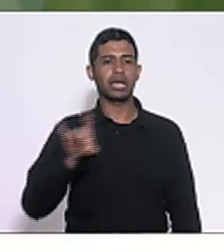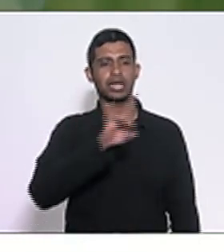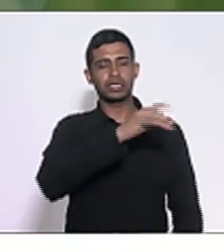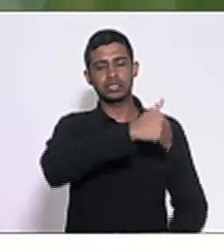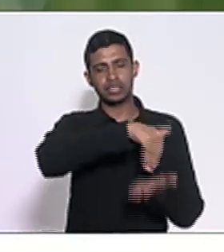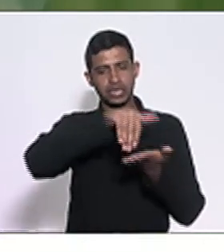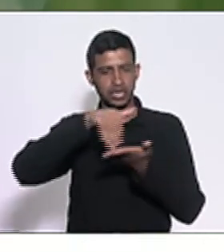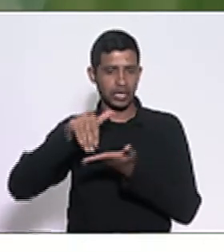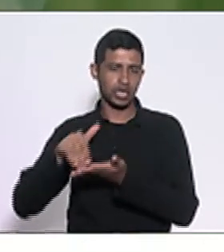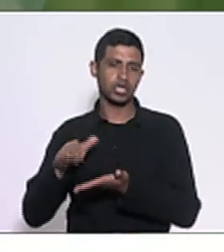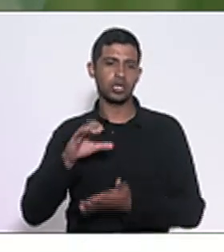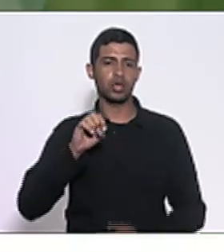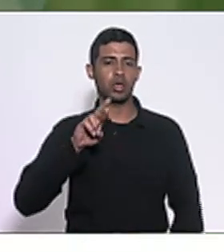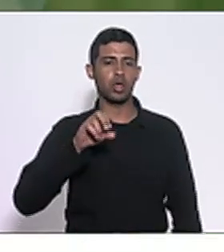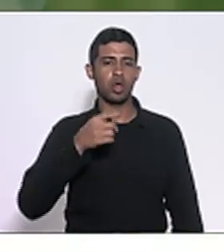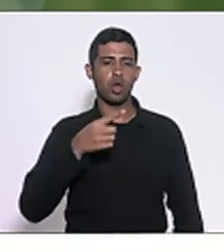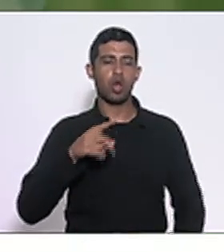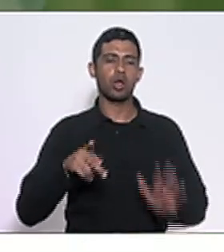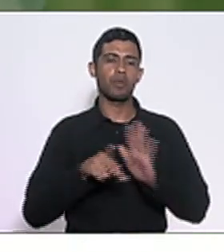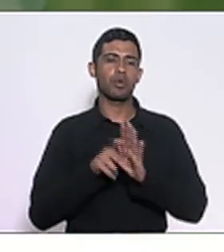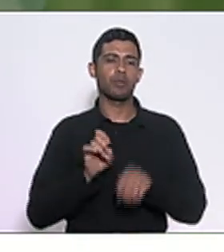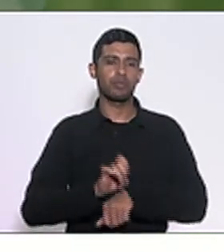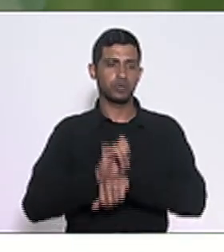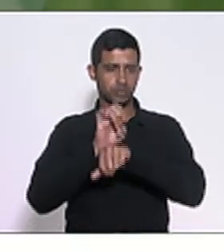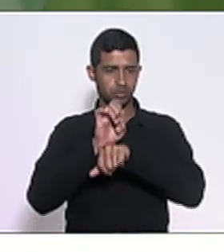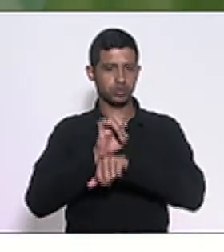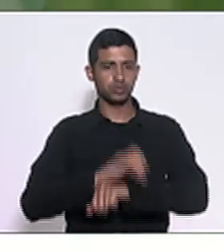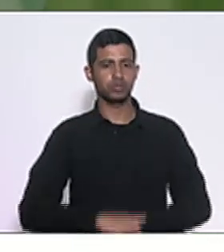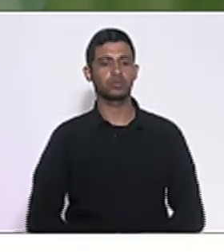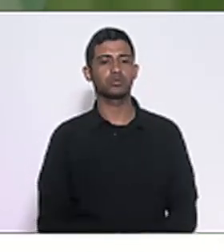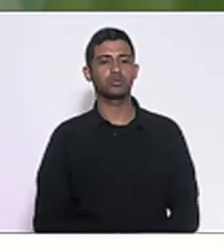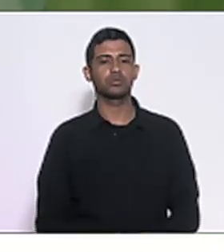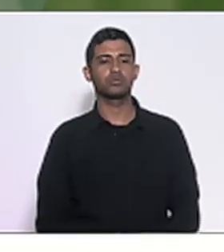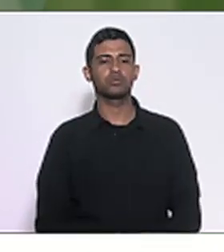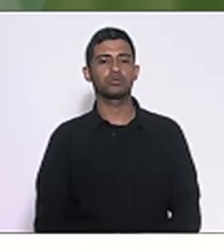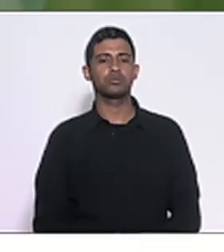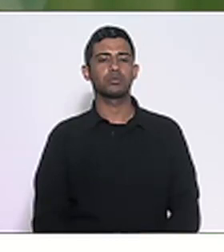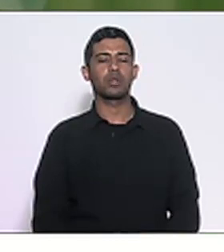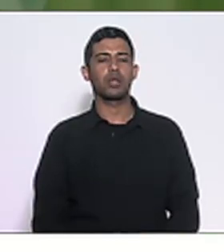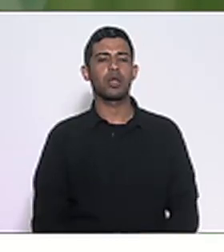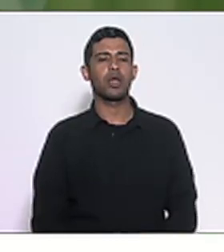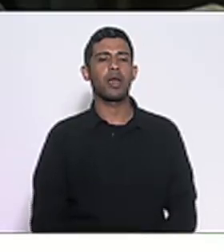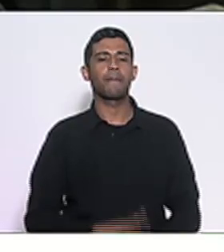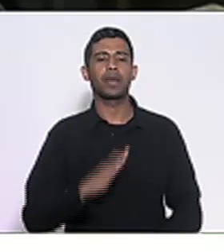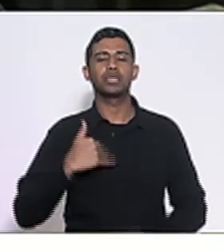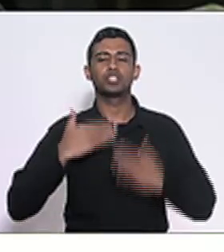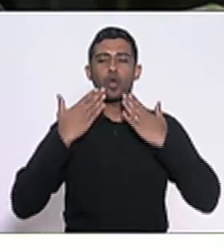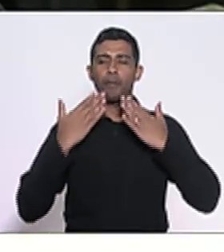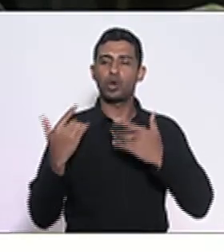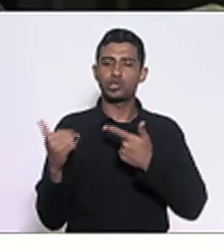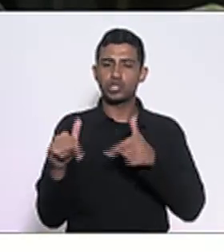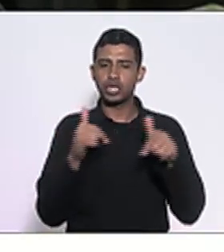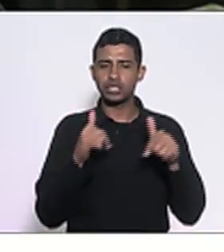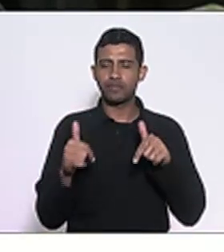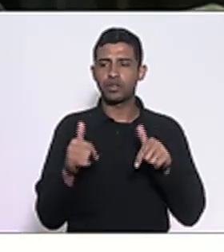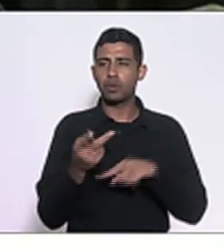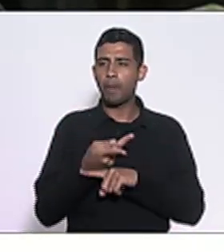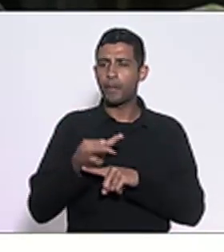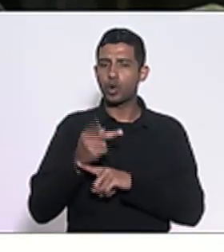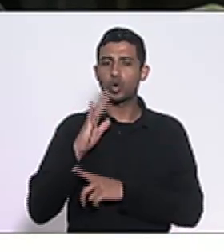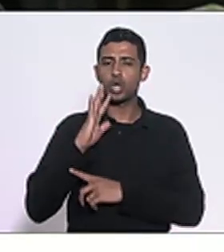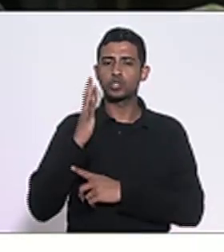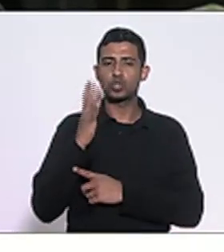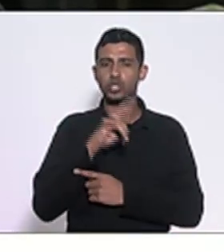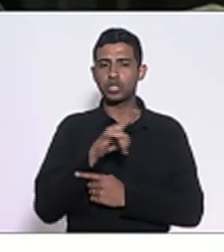enfim, cada órgão do Estado na sua área de TI. E ao prestar esses serviços ou propor essas soluções a esses órgãos estaduais, isso